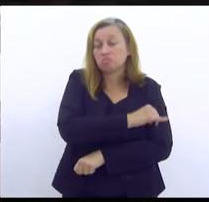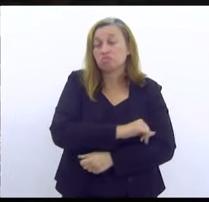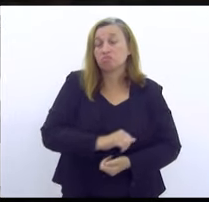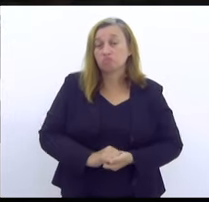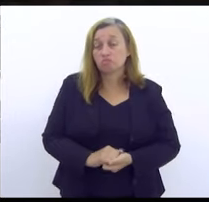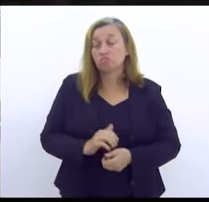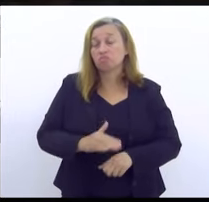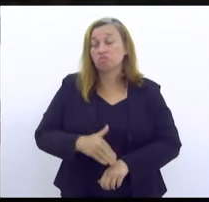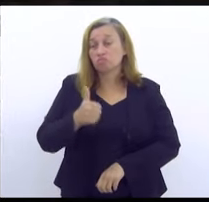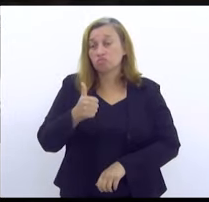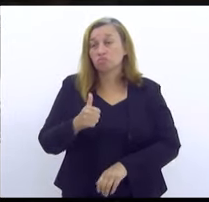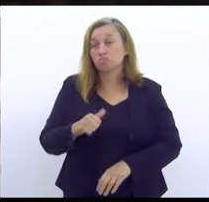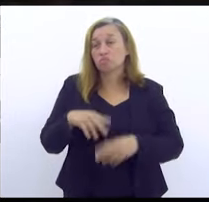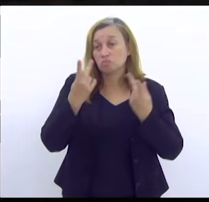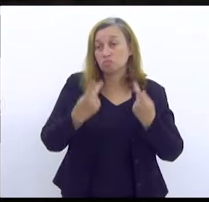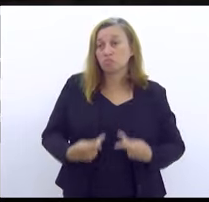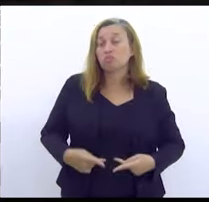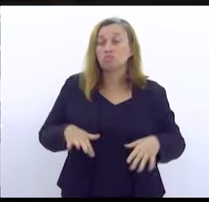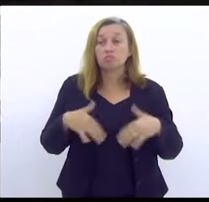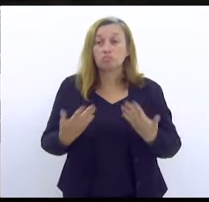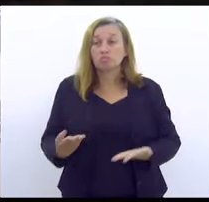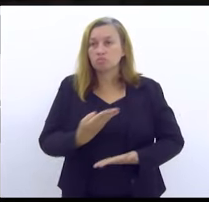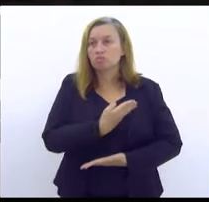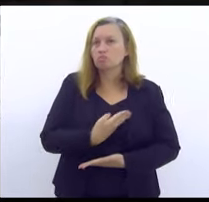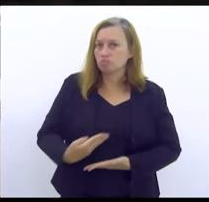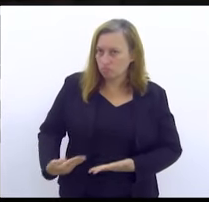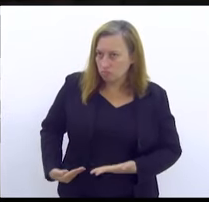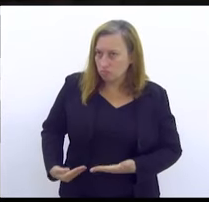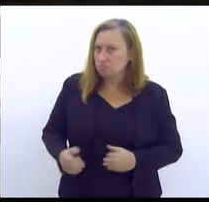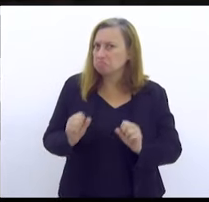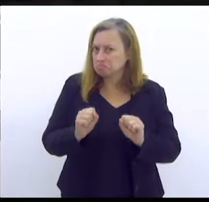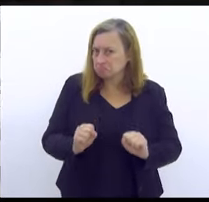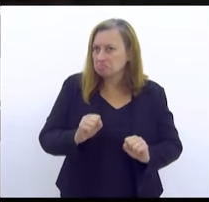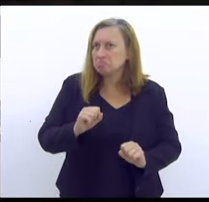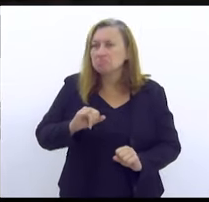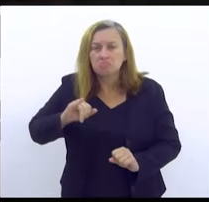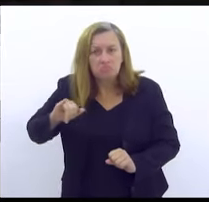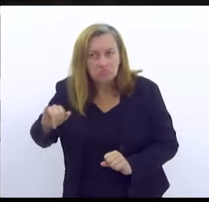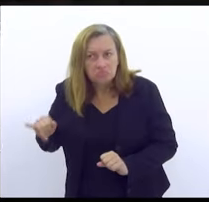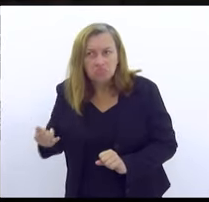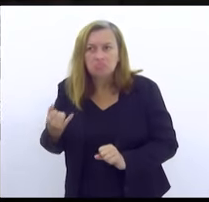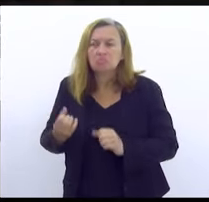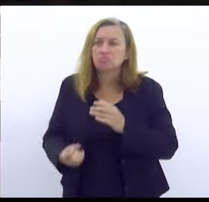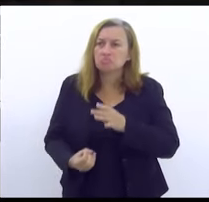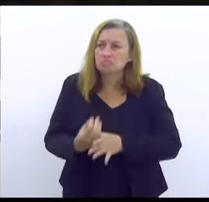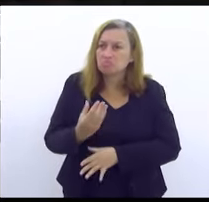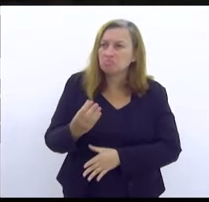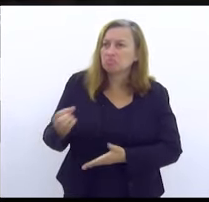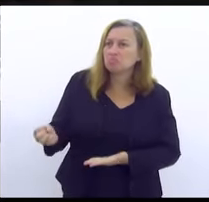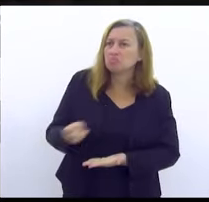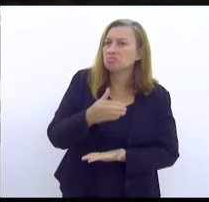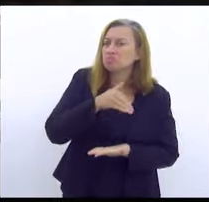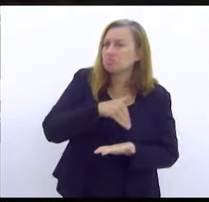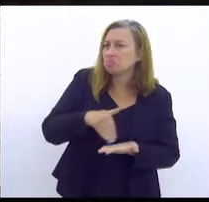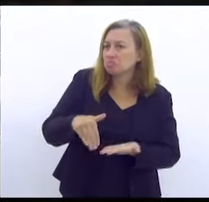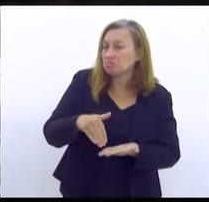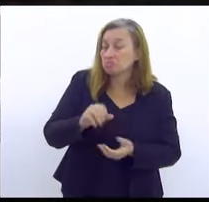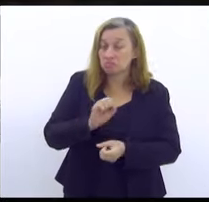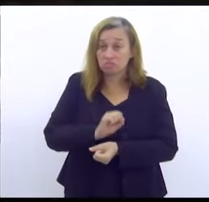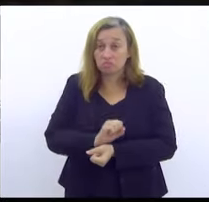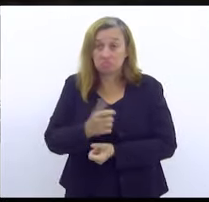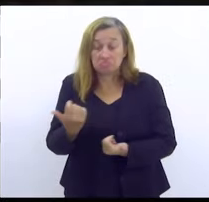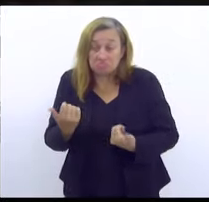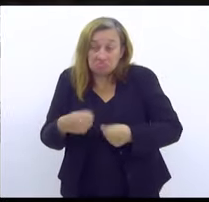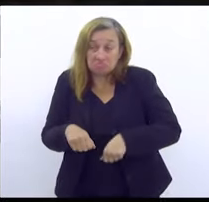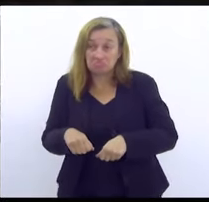com dignidade humana. Então, o governador poderia aproveitar com a criação da nova secretaria, e espero que não